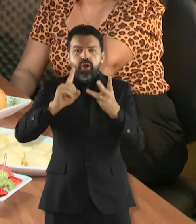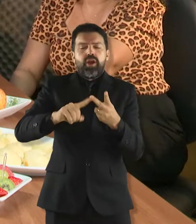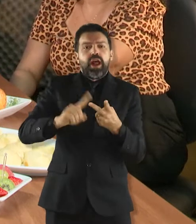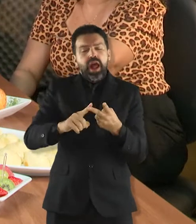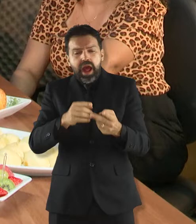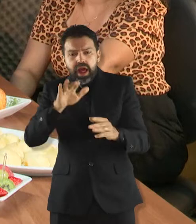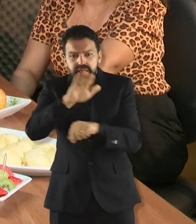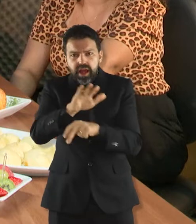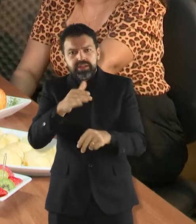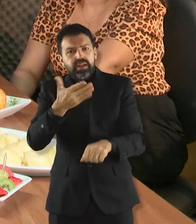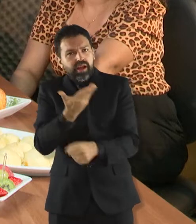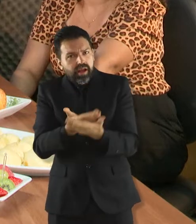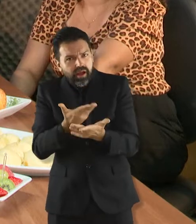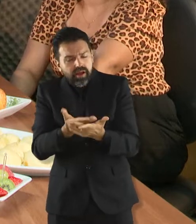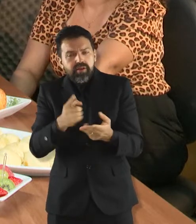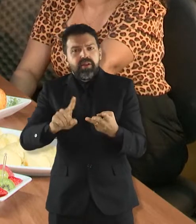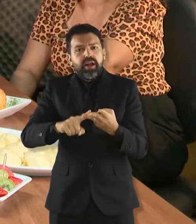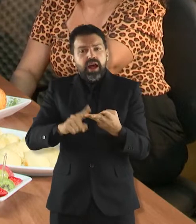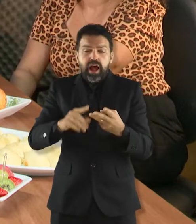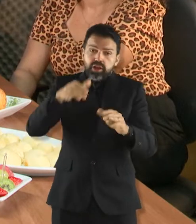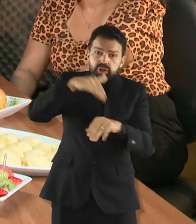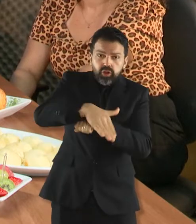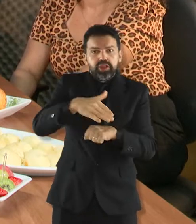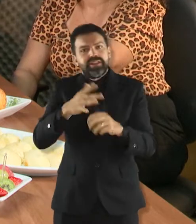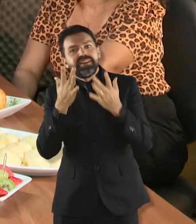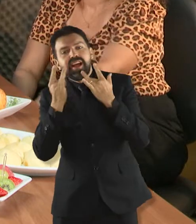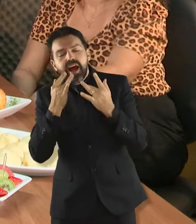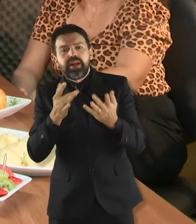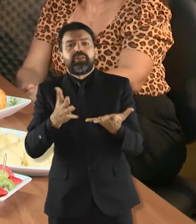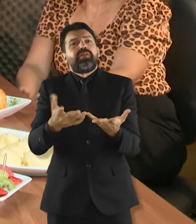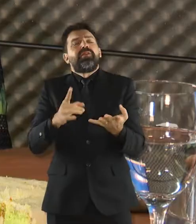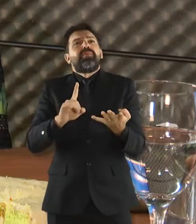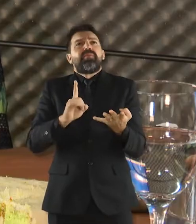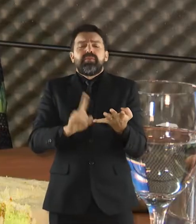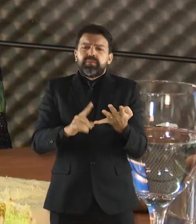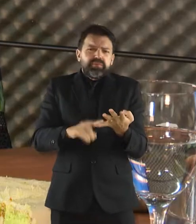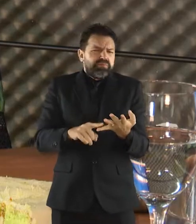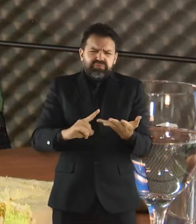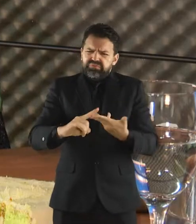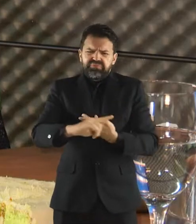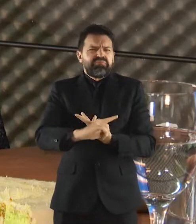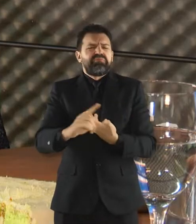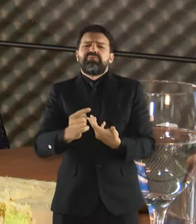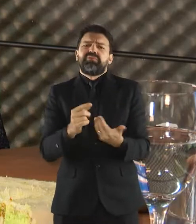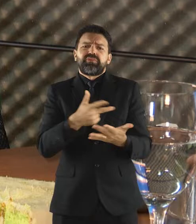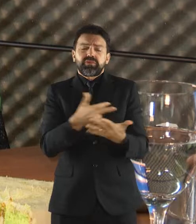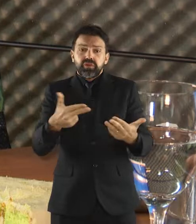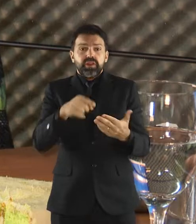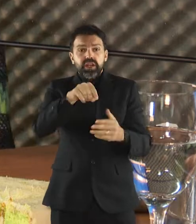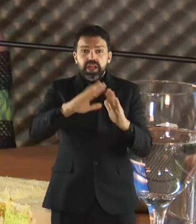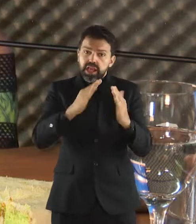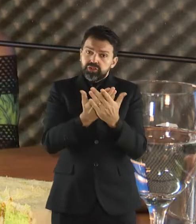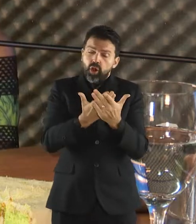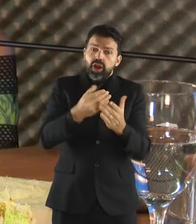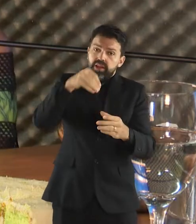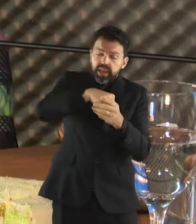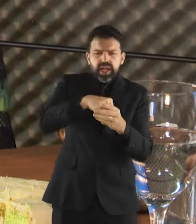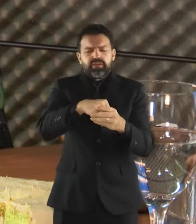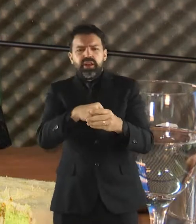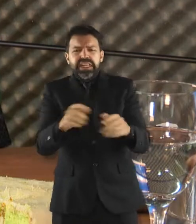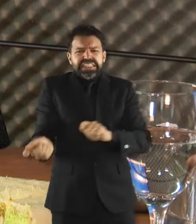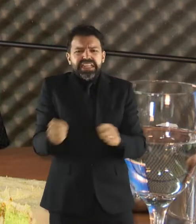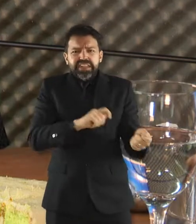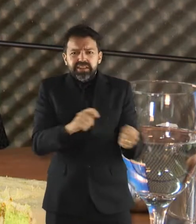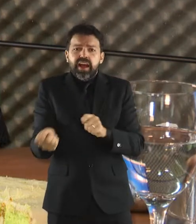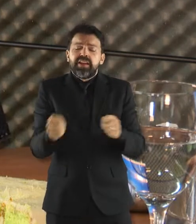Eles envolviam os alunos, né? A feira de ciências, o teatro. Então assim, eu fiz de tudo no Camilo Dias, né? Dançava quadrilha, então